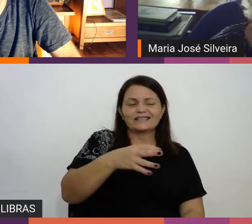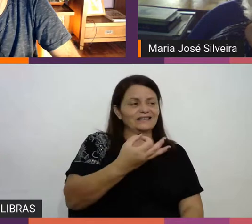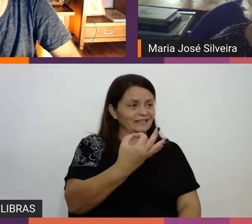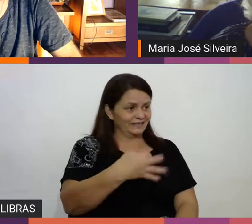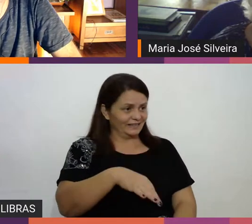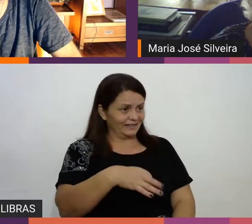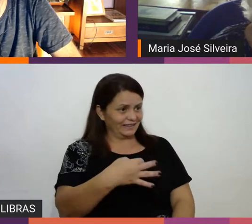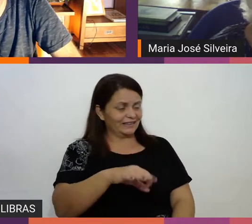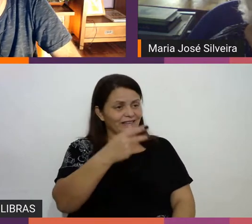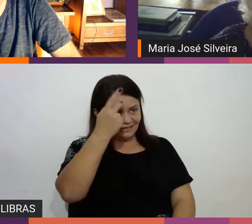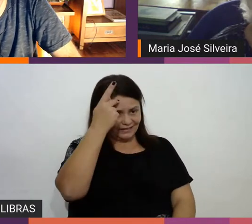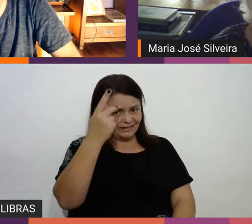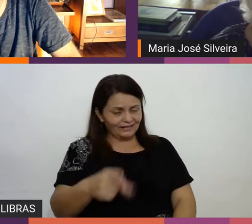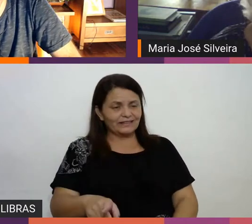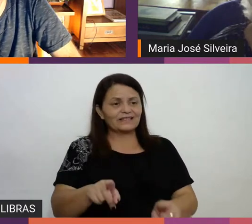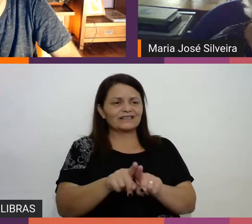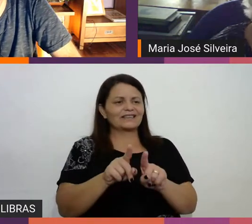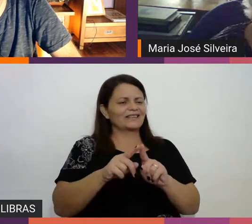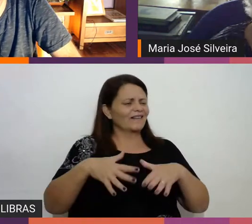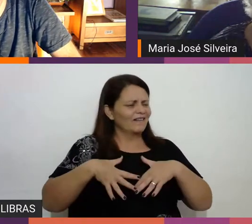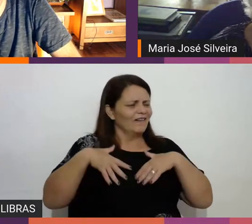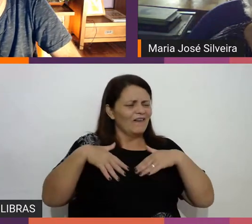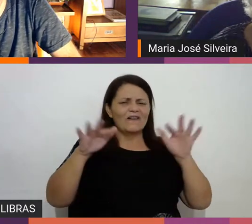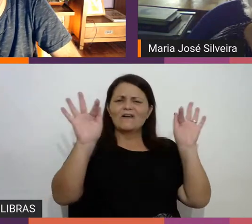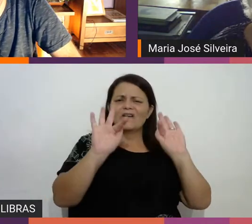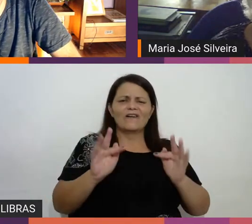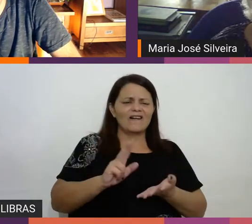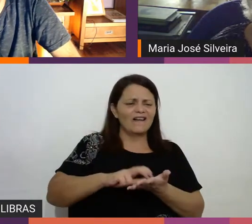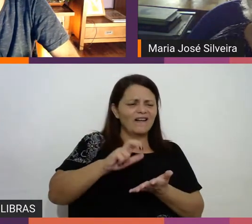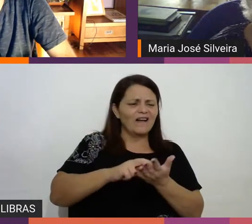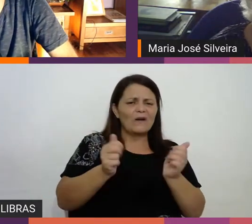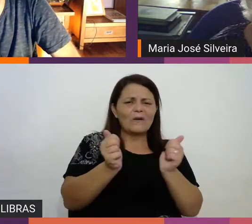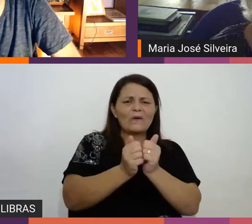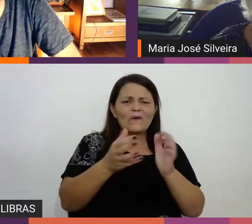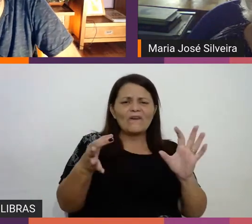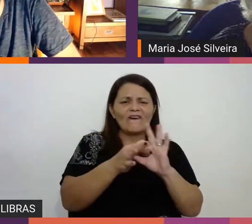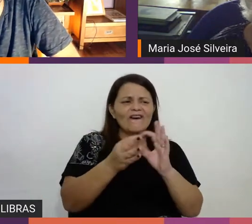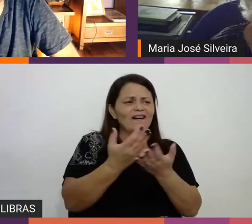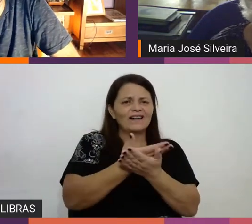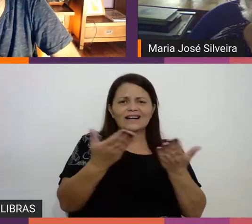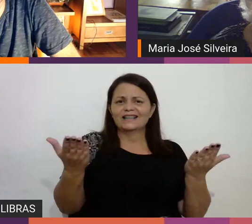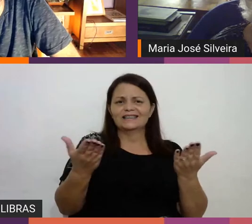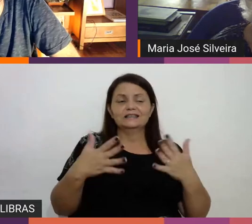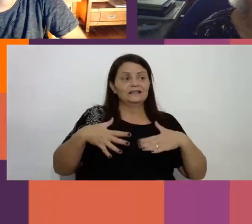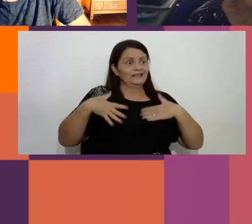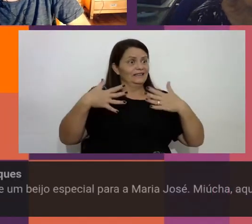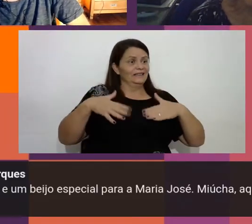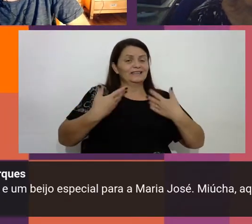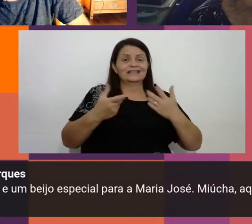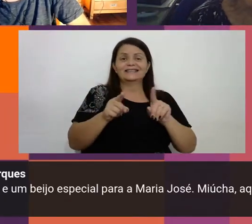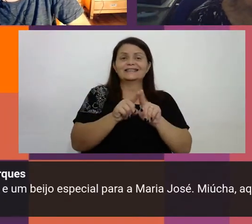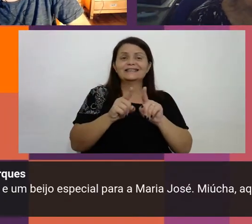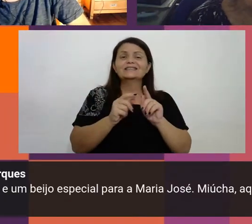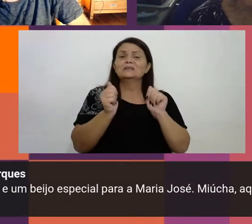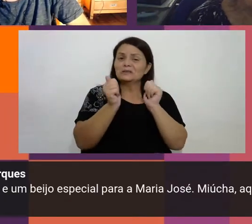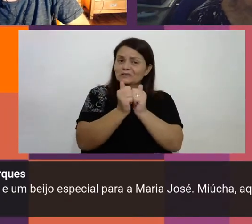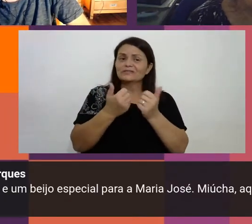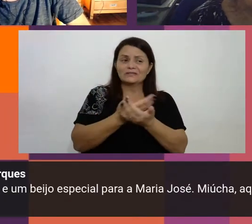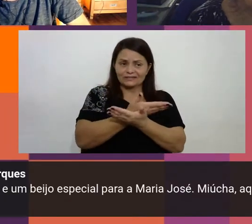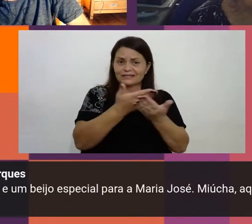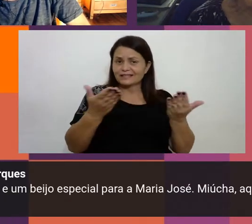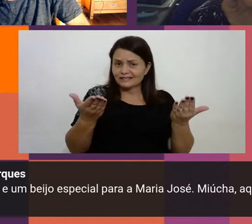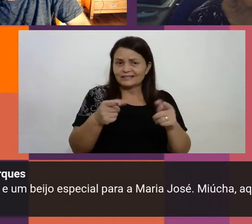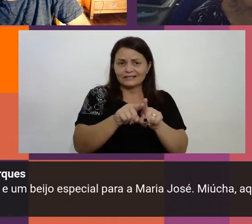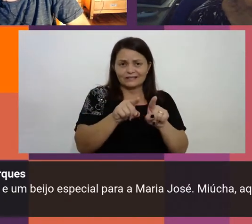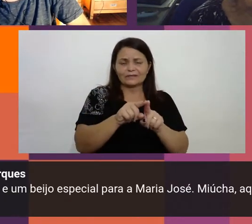São Paulo isso aqui com vocês estou muito contente de ter você aqui com a